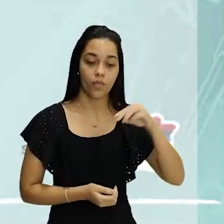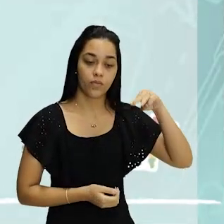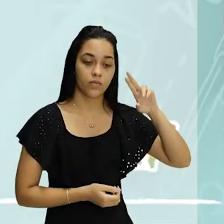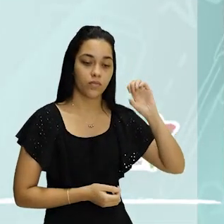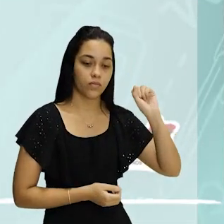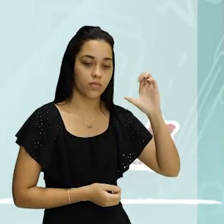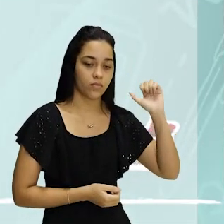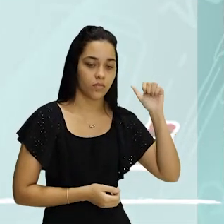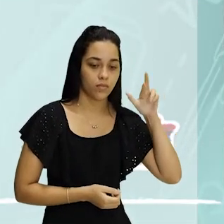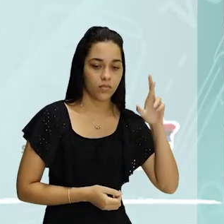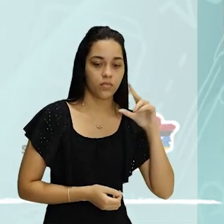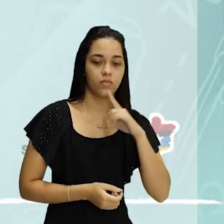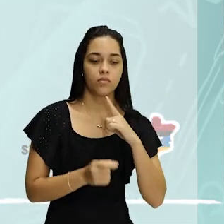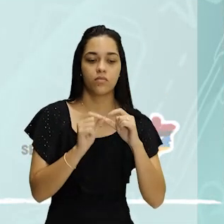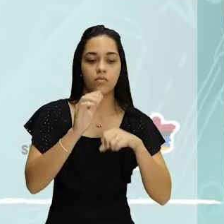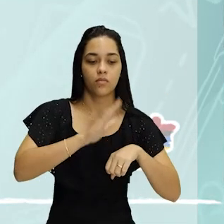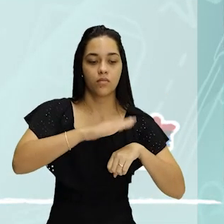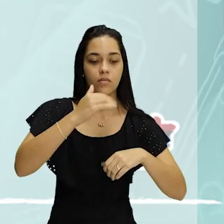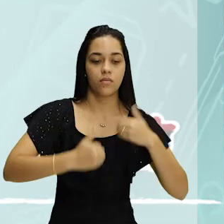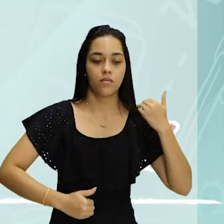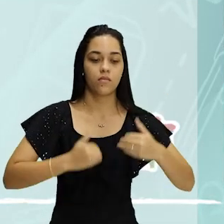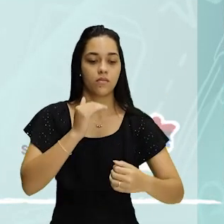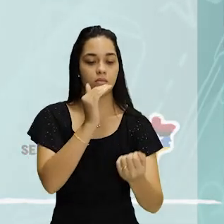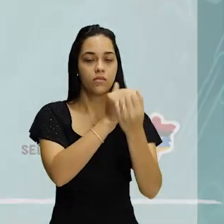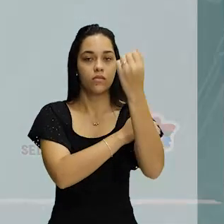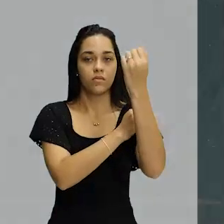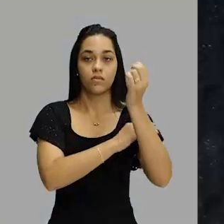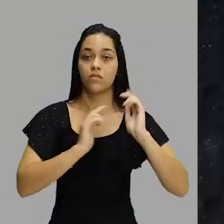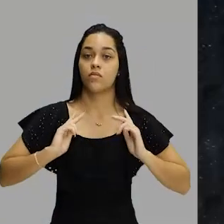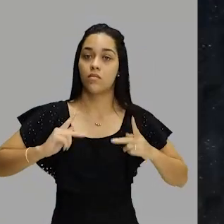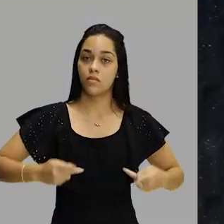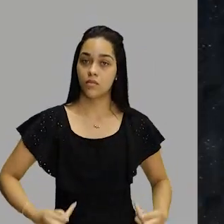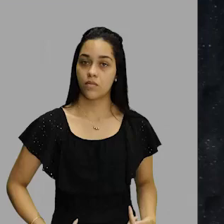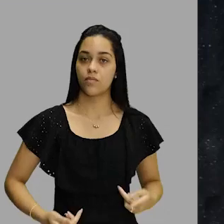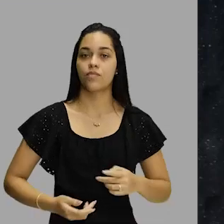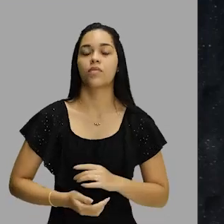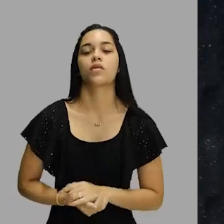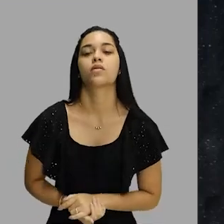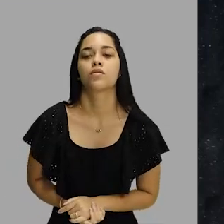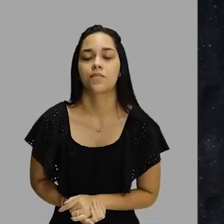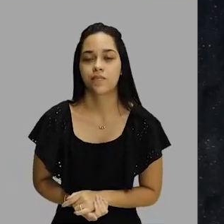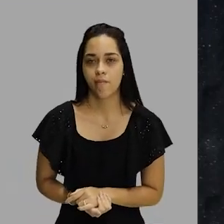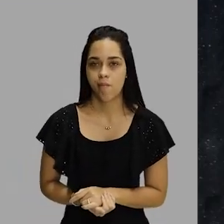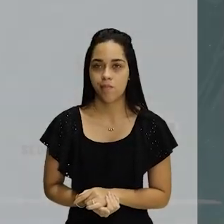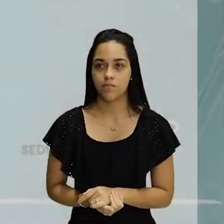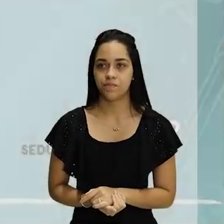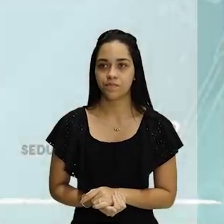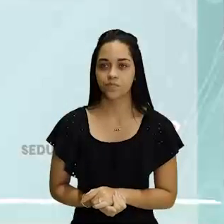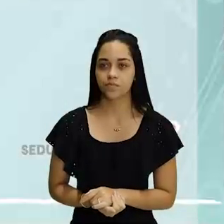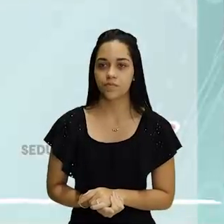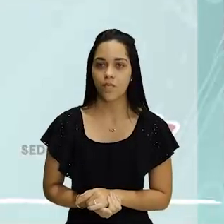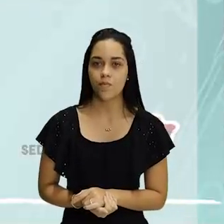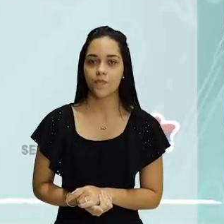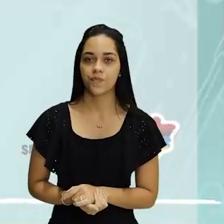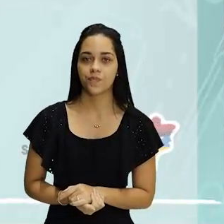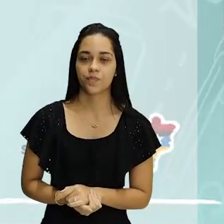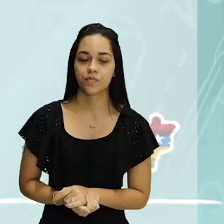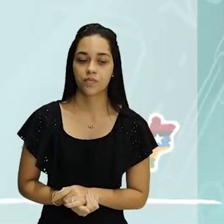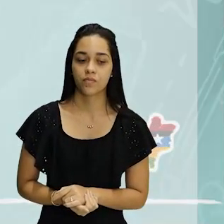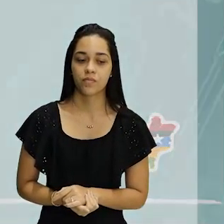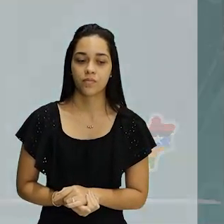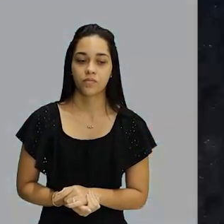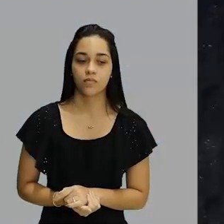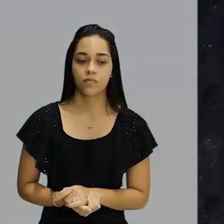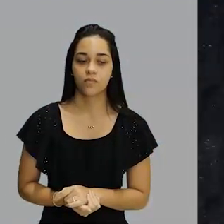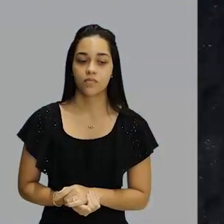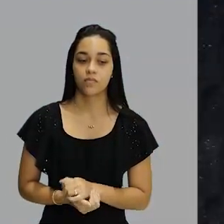estriado esquelético constitui a maior parte da musculatura do corpo humano, né?